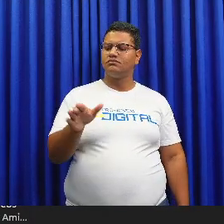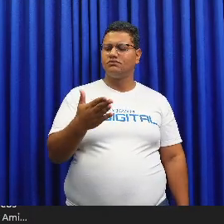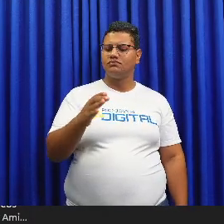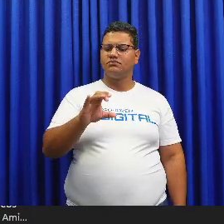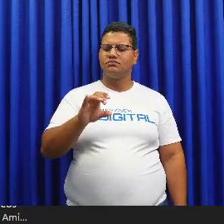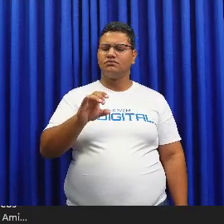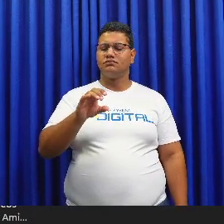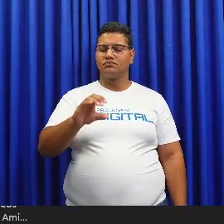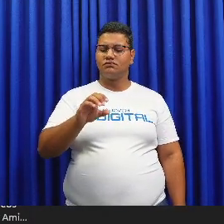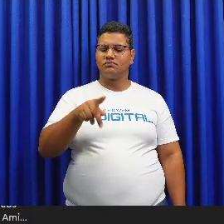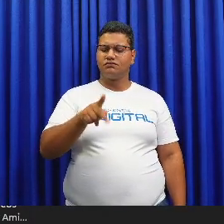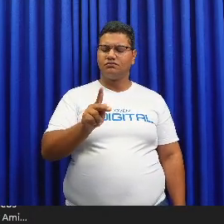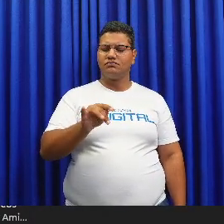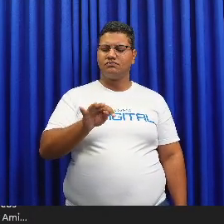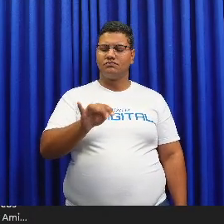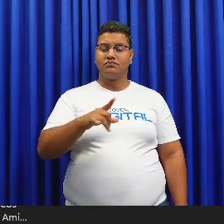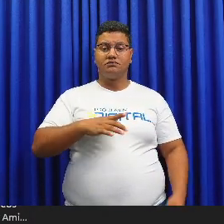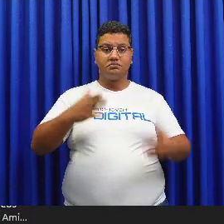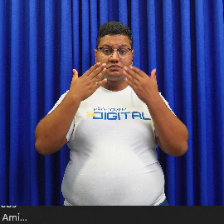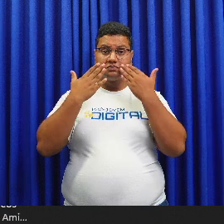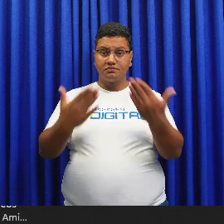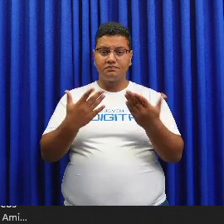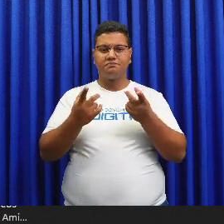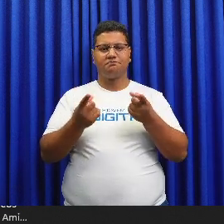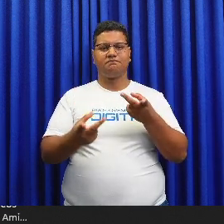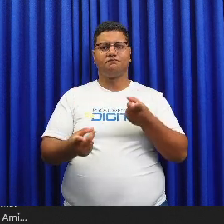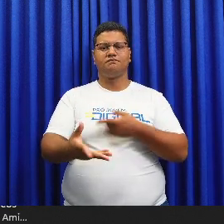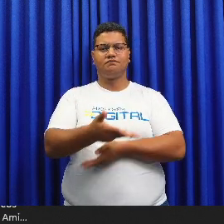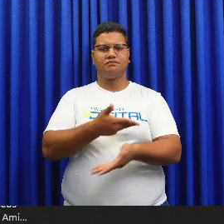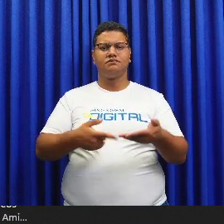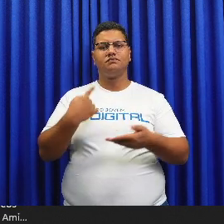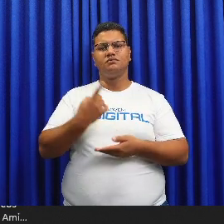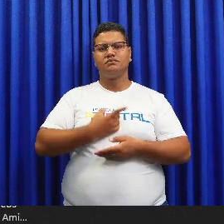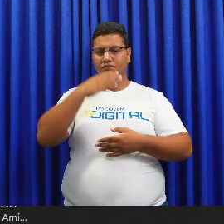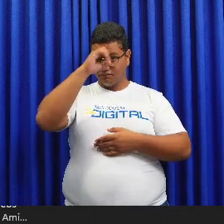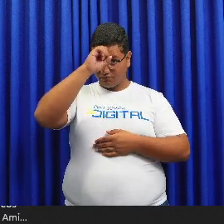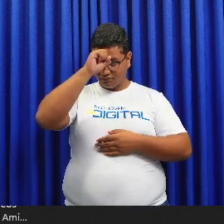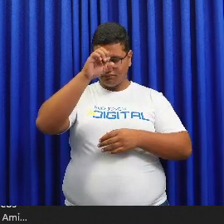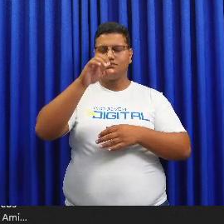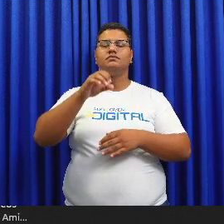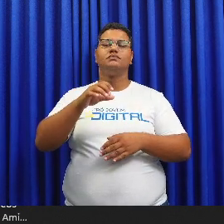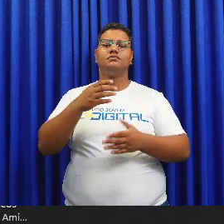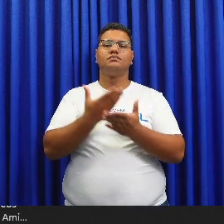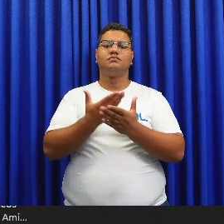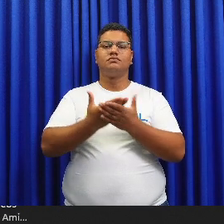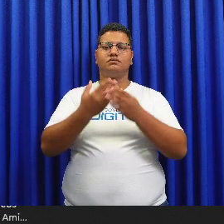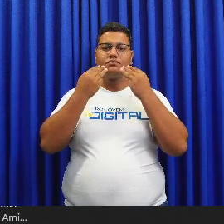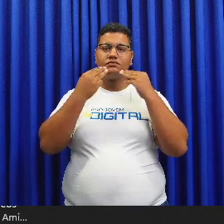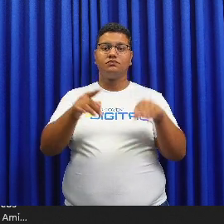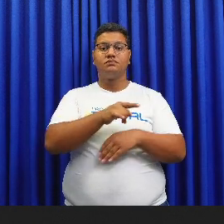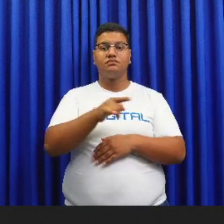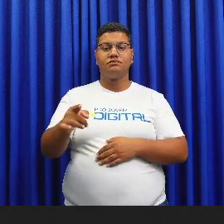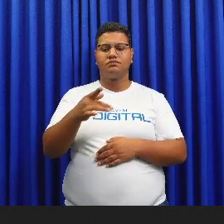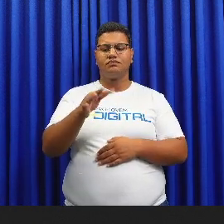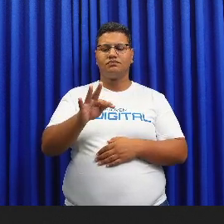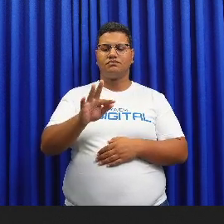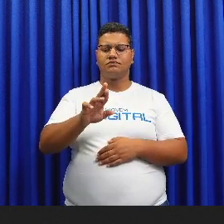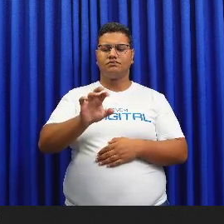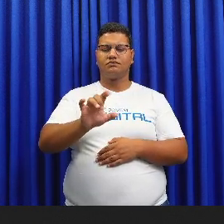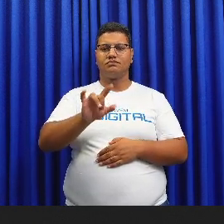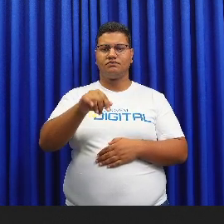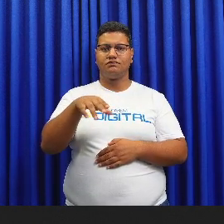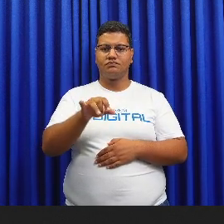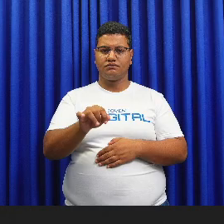apresentação comercial, beleza? Que a gente aprendeu na aula de marketing. Basicamente, você que é freelancer, você vai contar um pouco da